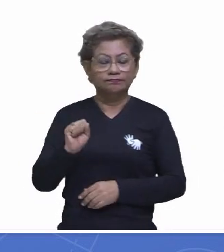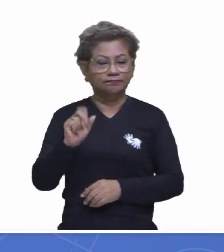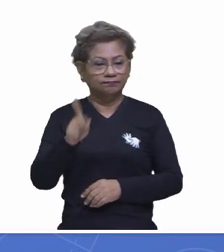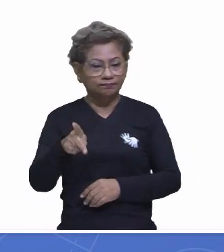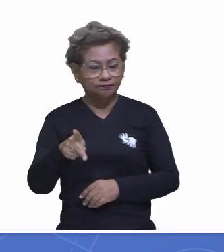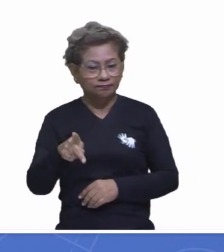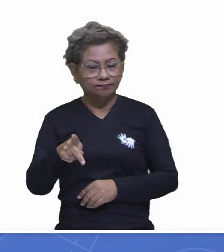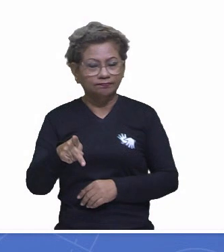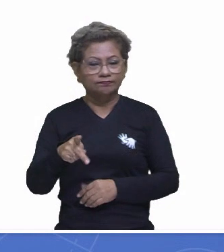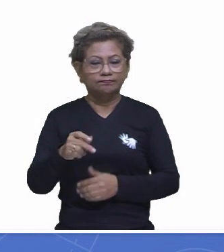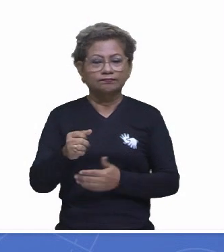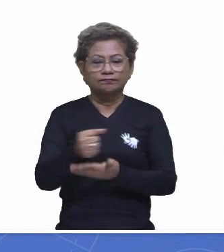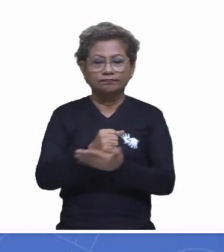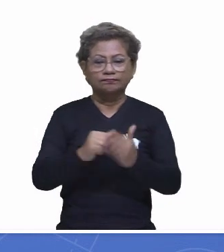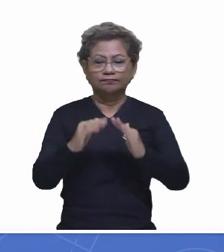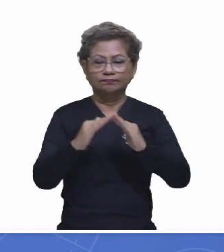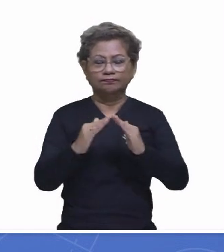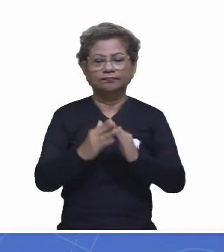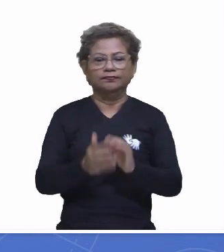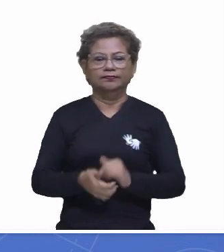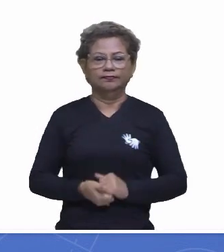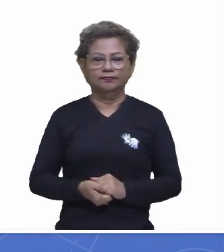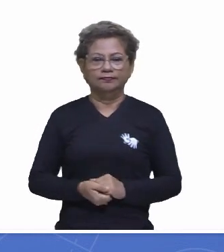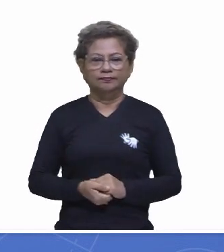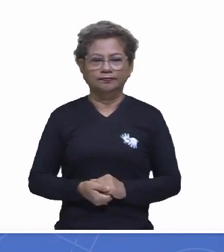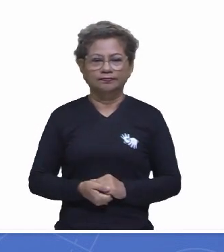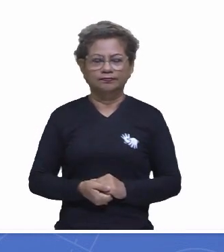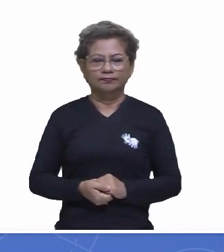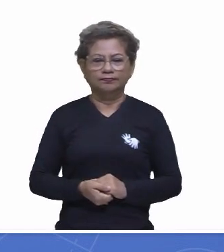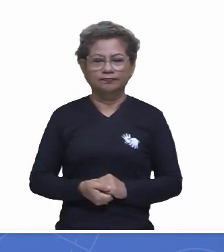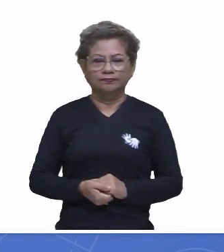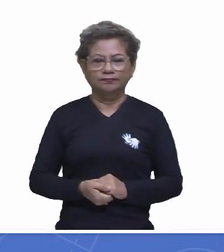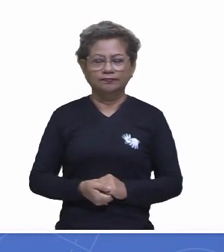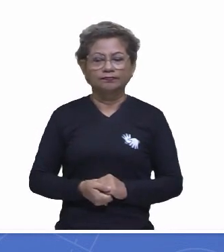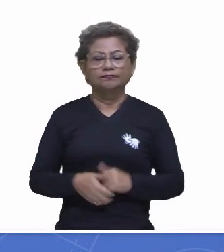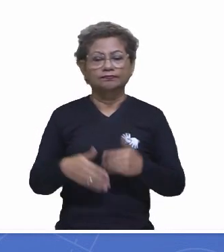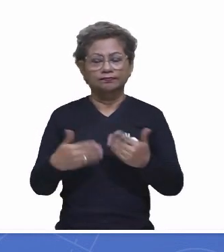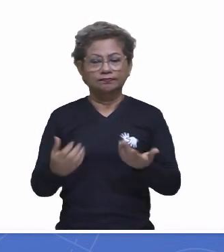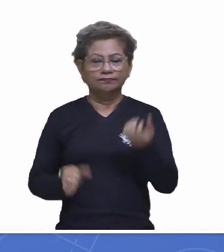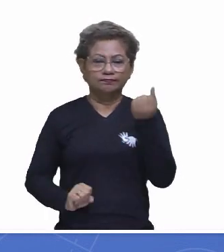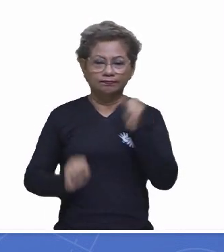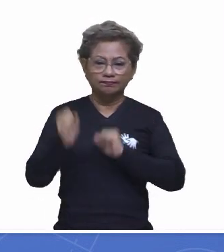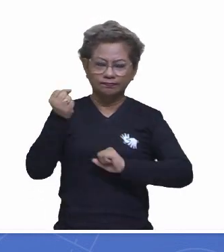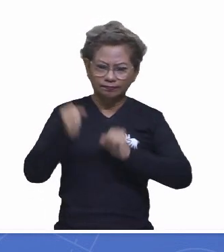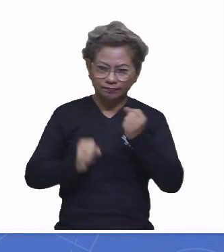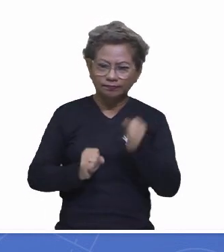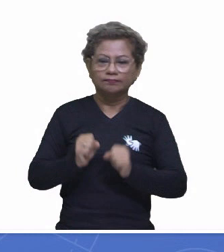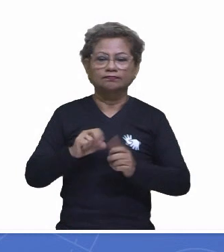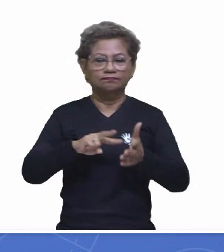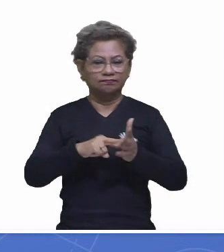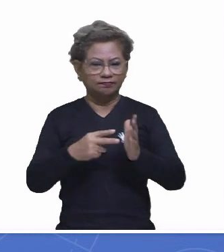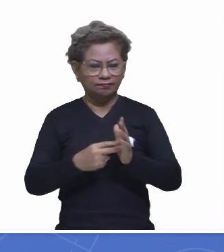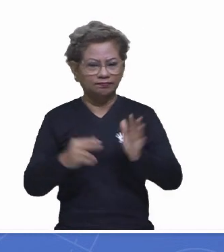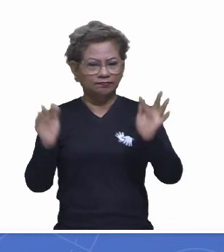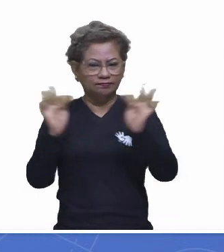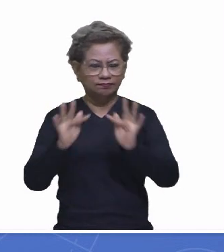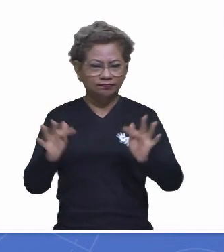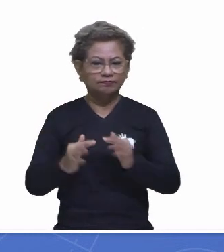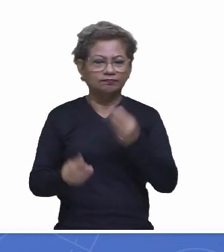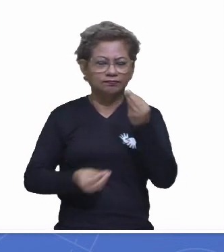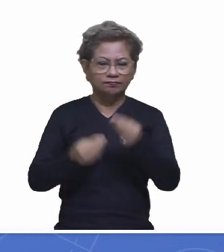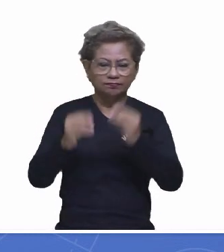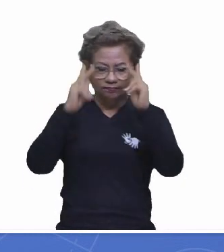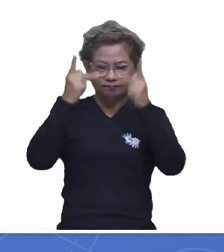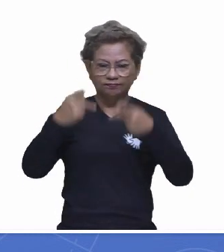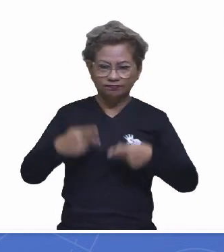de alento. Ao reprovar a ação da indústria da felicidade e um comportamento humano, o